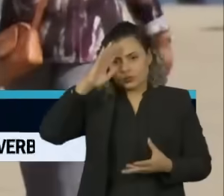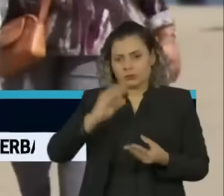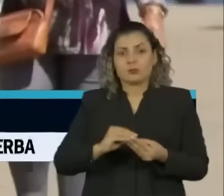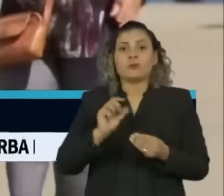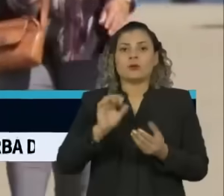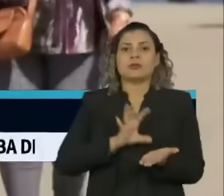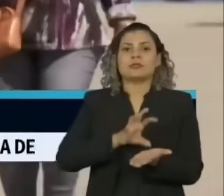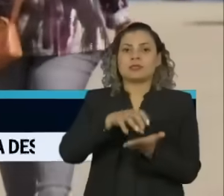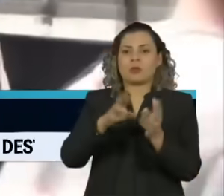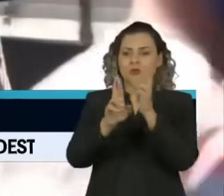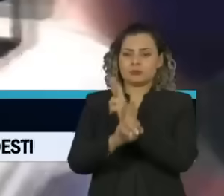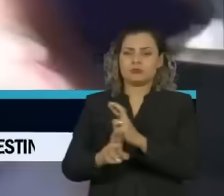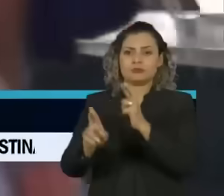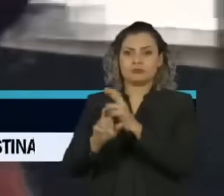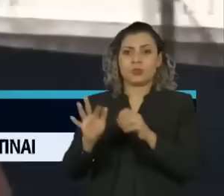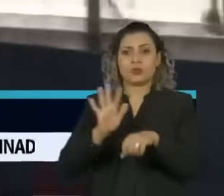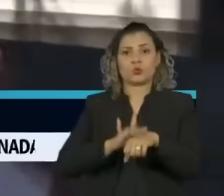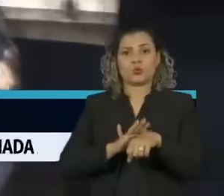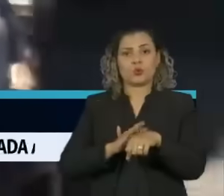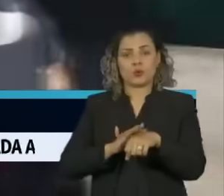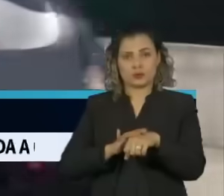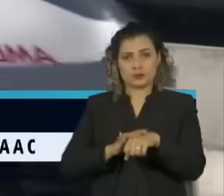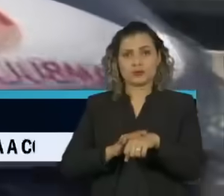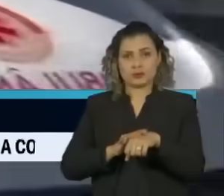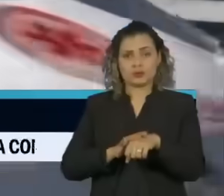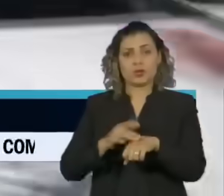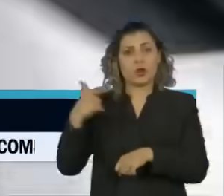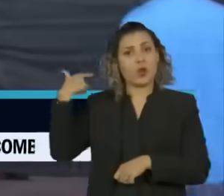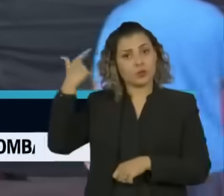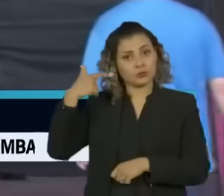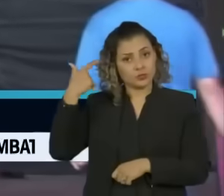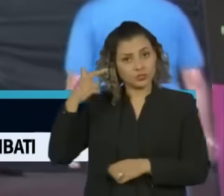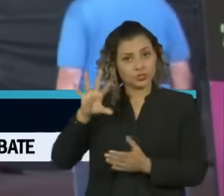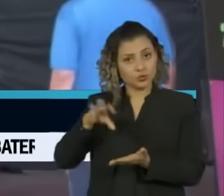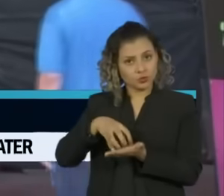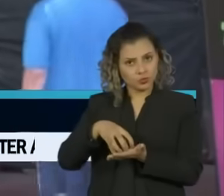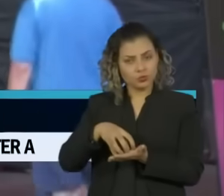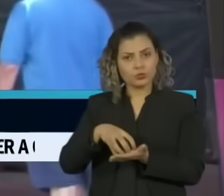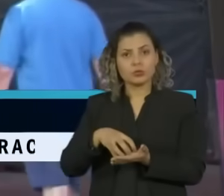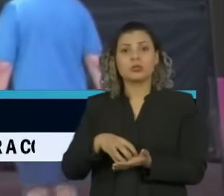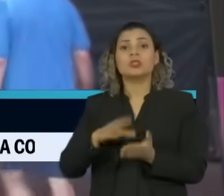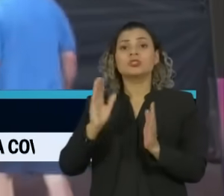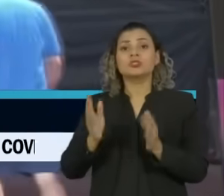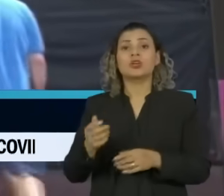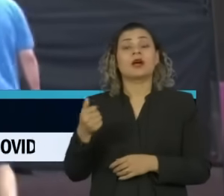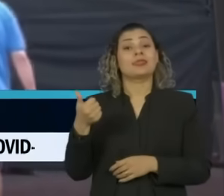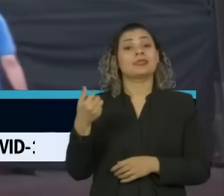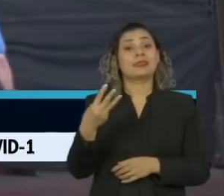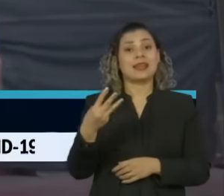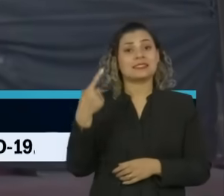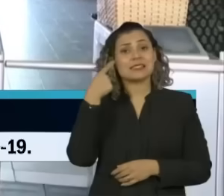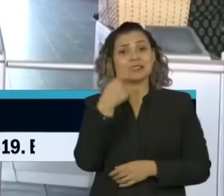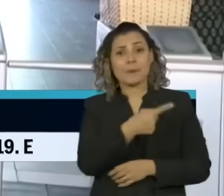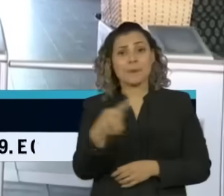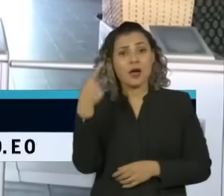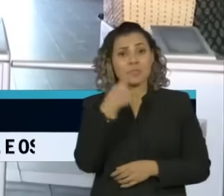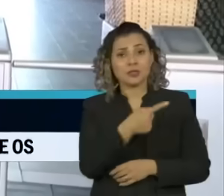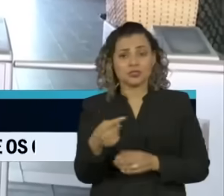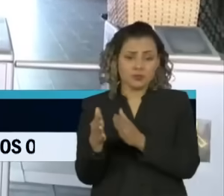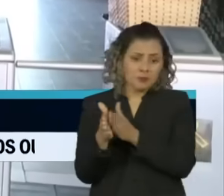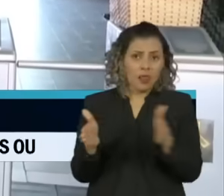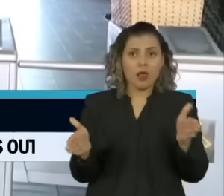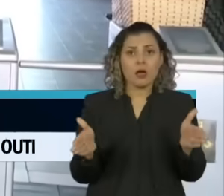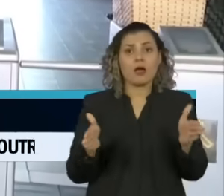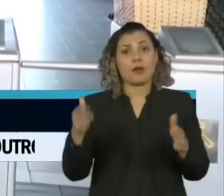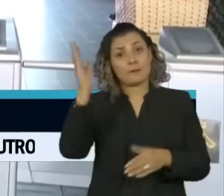do Centro de Acompanhamento de Epidemias do Imperial College, de Londres. Pela 13ª semana seguida, a taxa de contágio